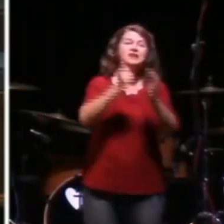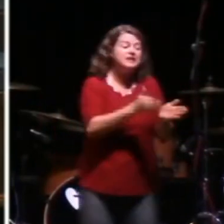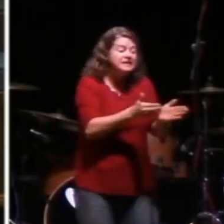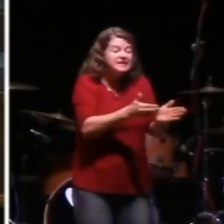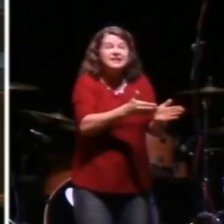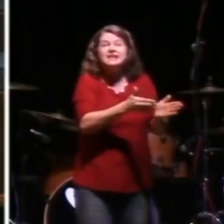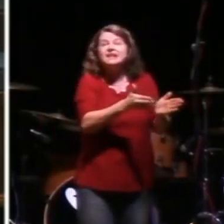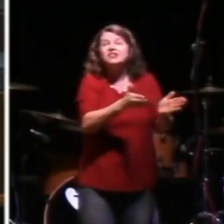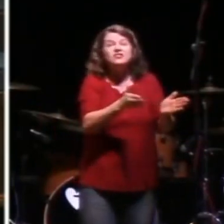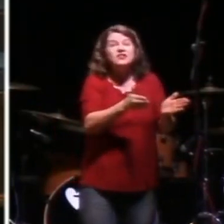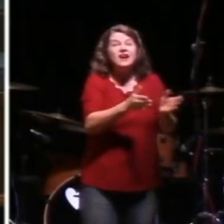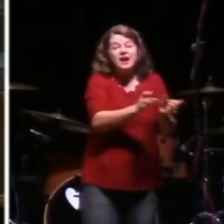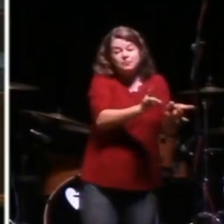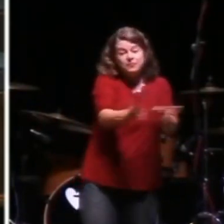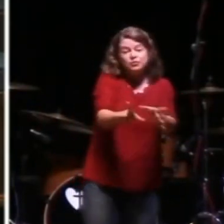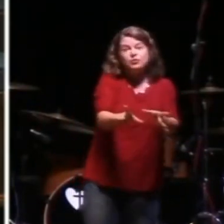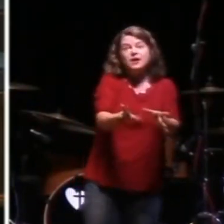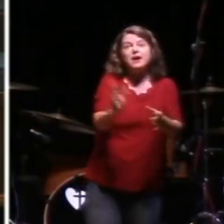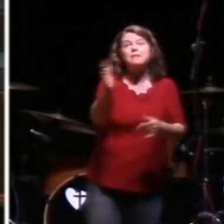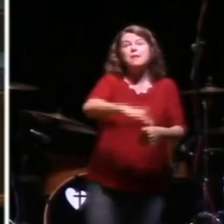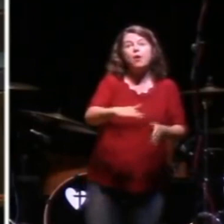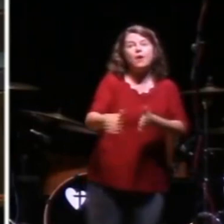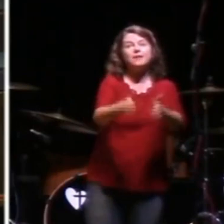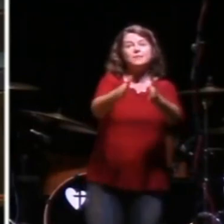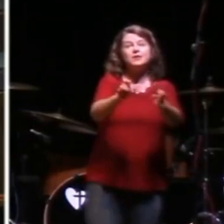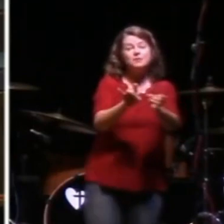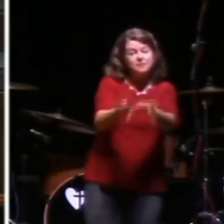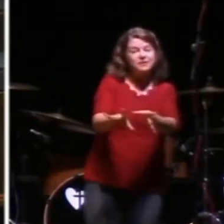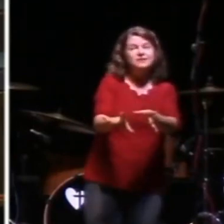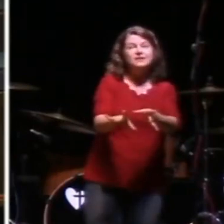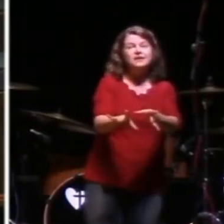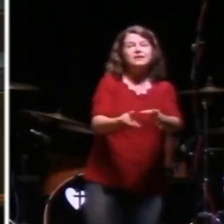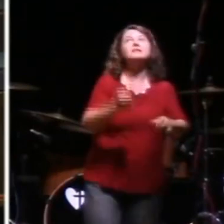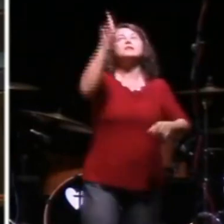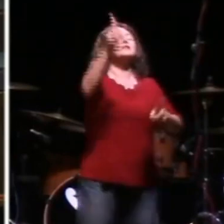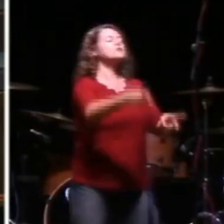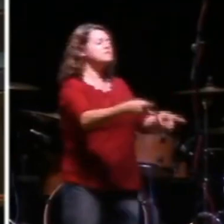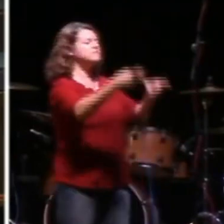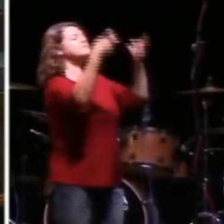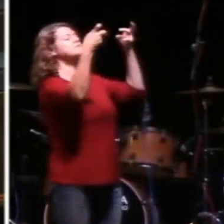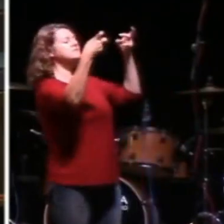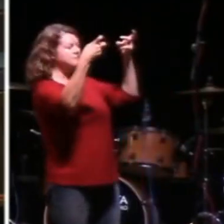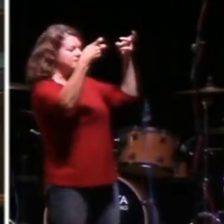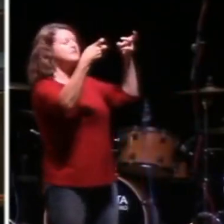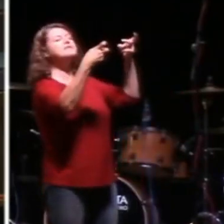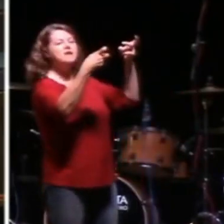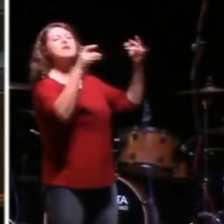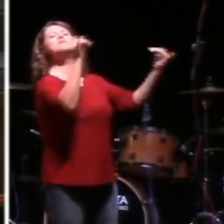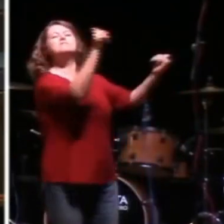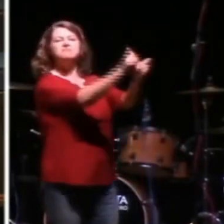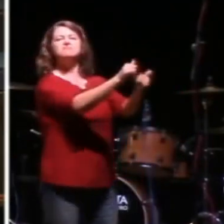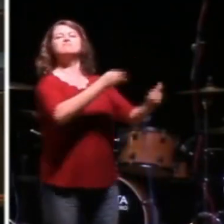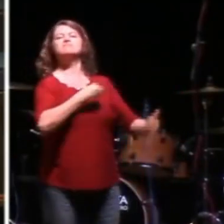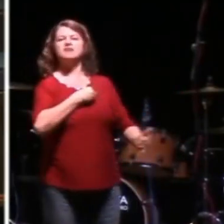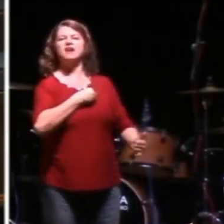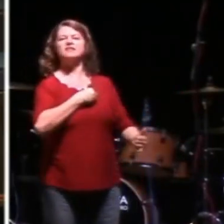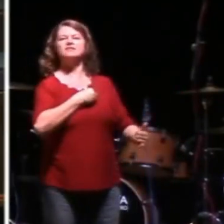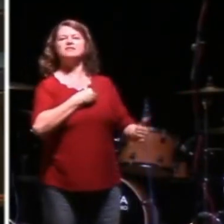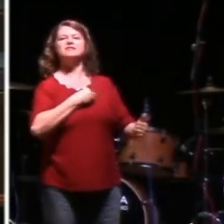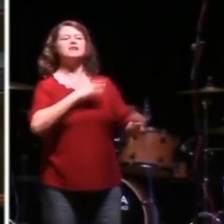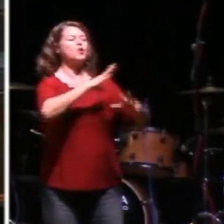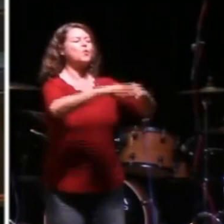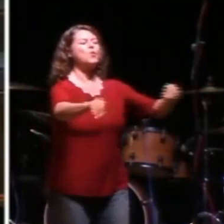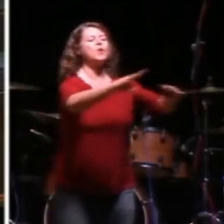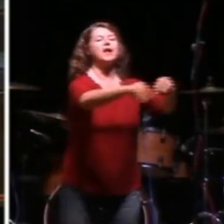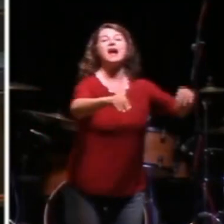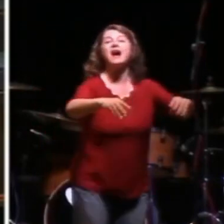se desvie dele então virei do céu perdoarei seus pecados e sararei a sua terra você quer ser